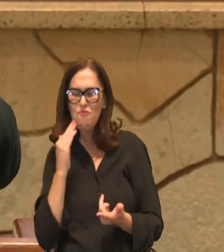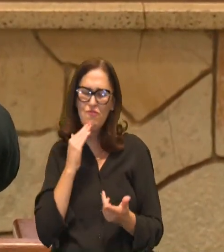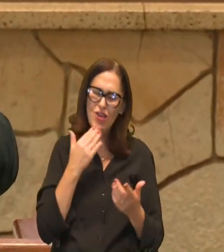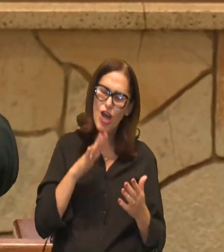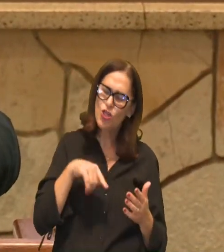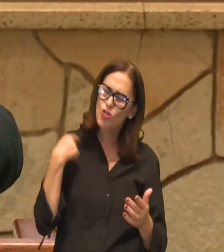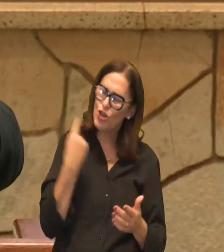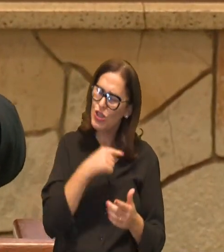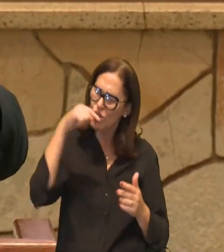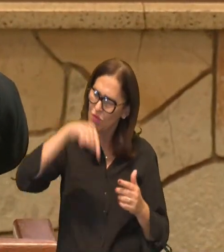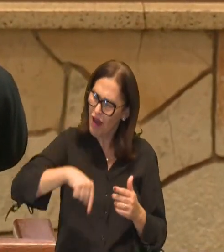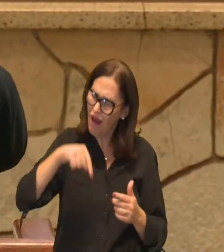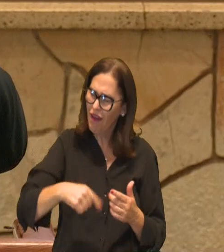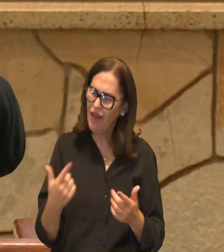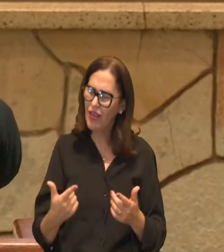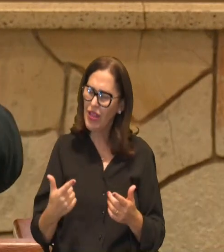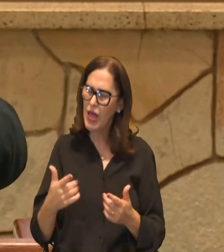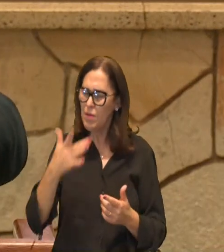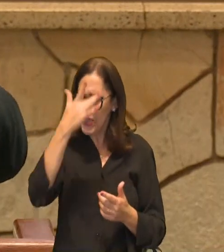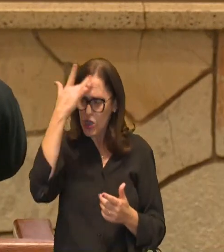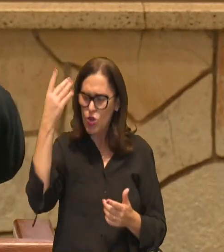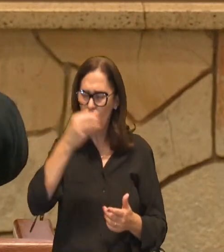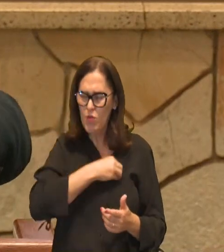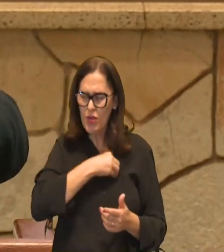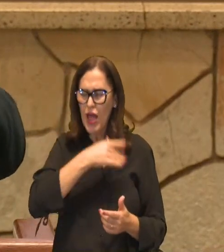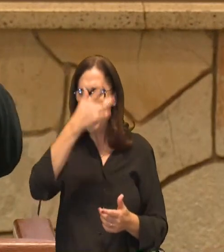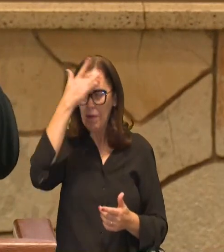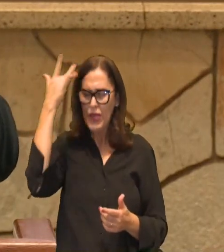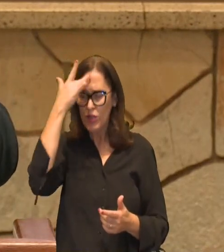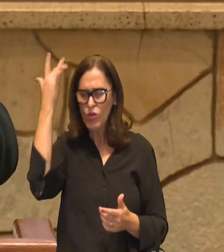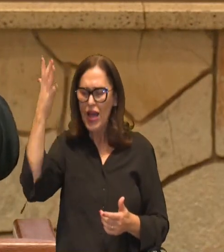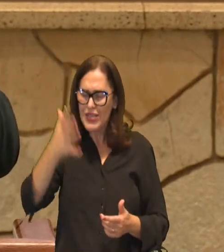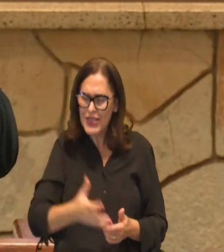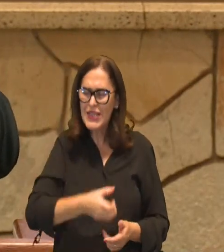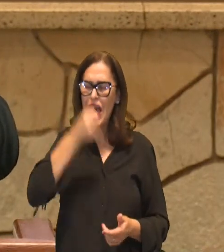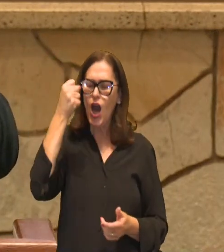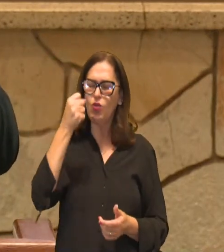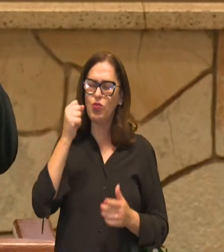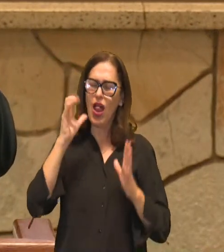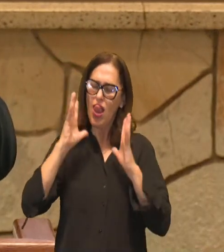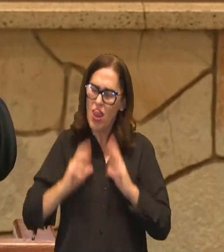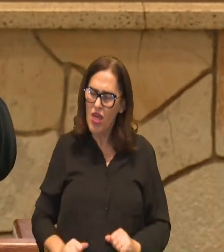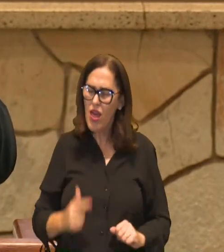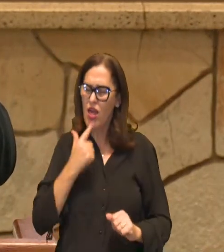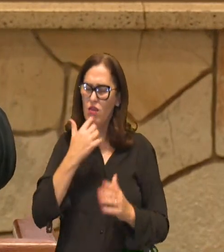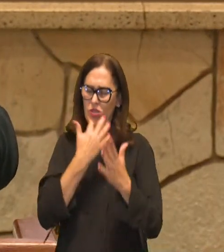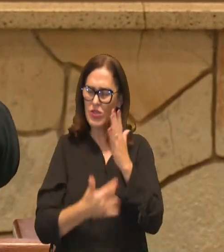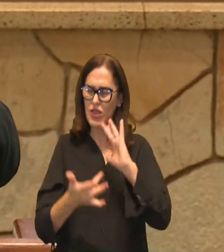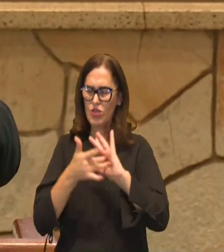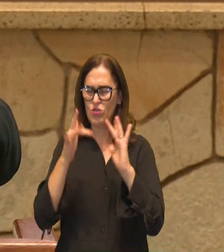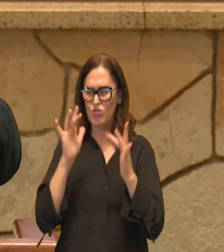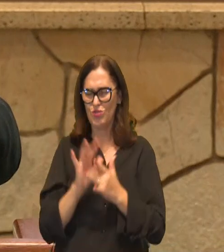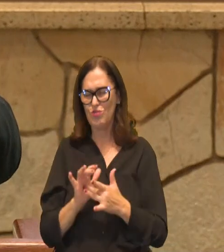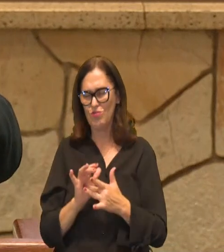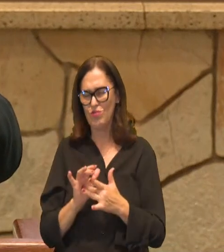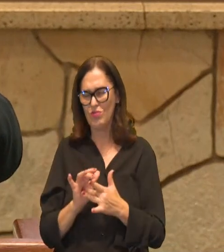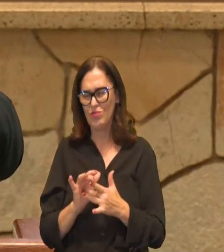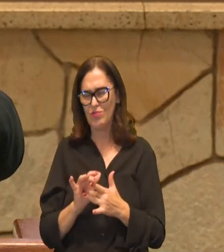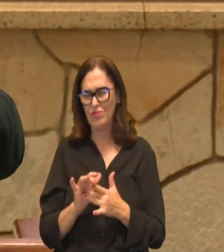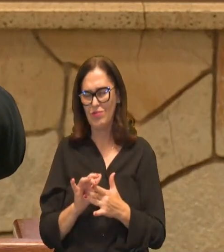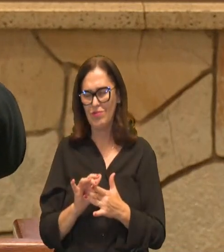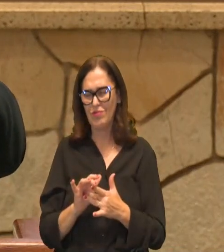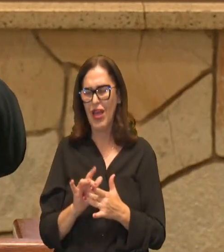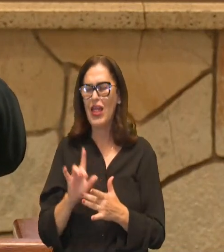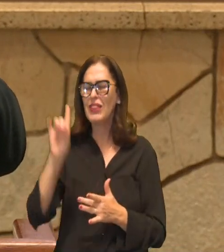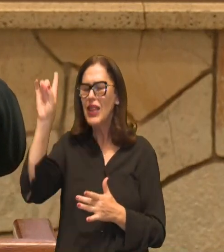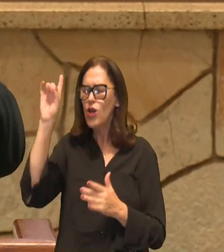todos estamos aqui como pecadores, mas pecadores resgatados e lavados pelo sangue de Jesus, Senhor.